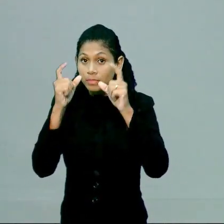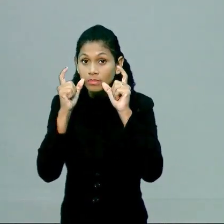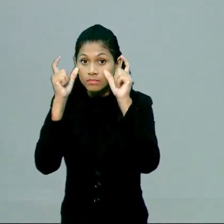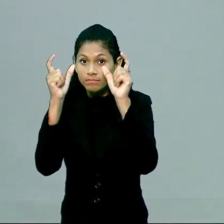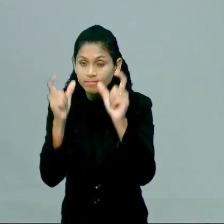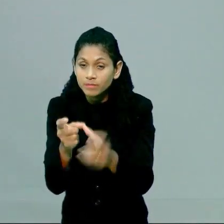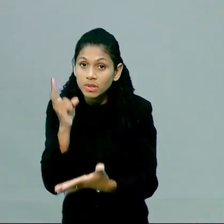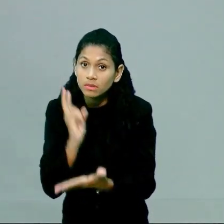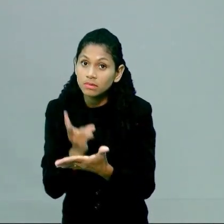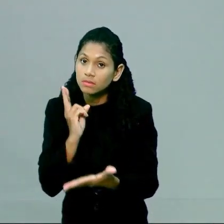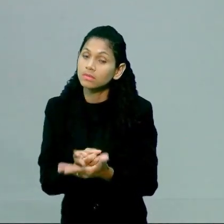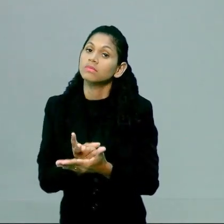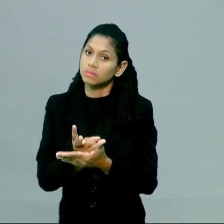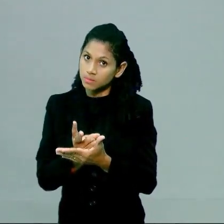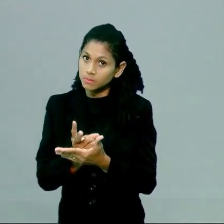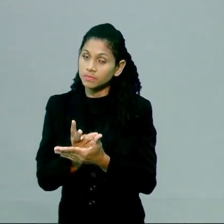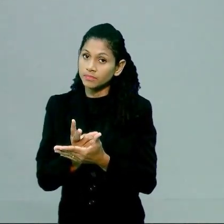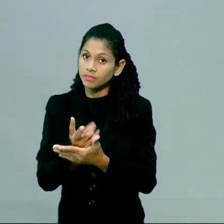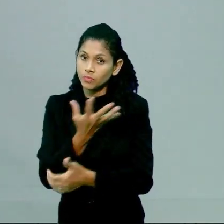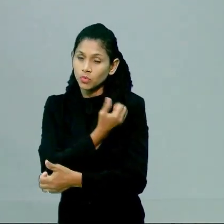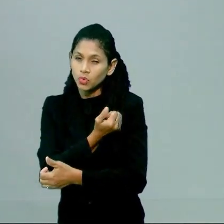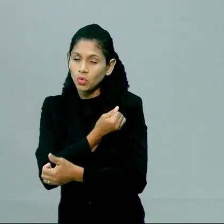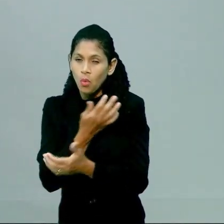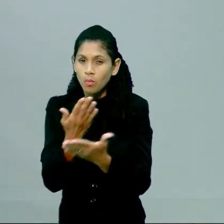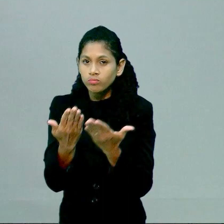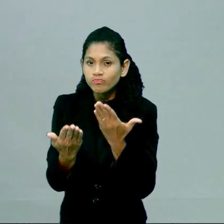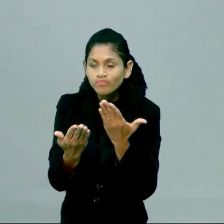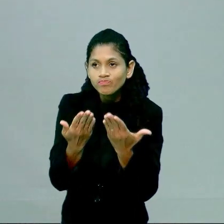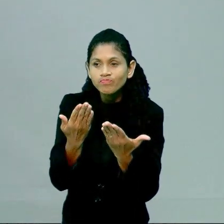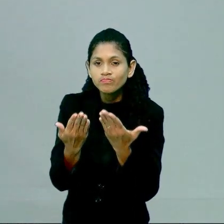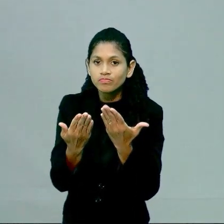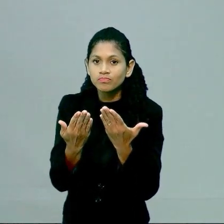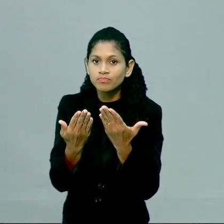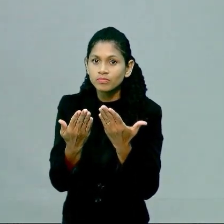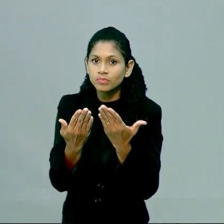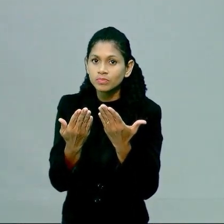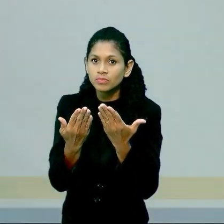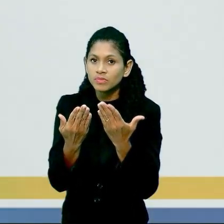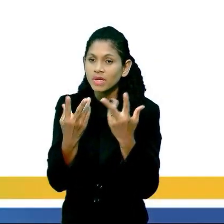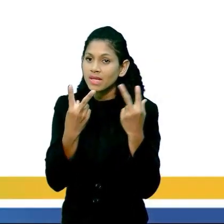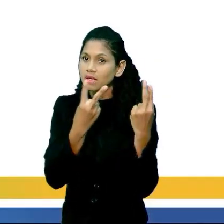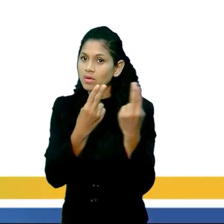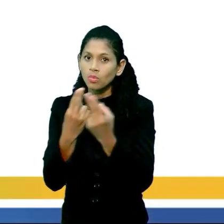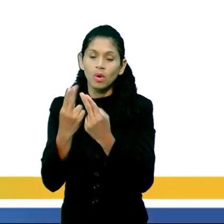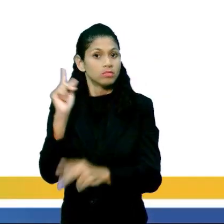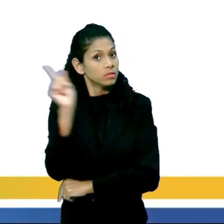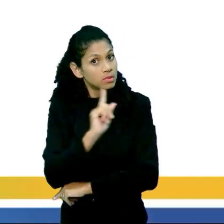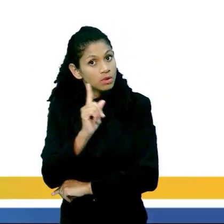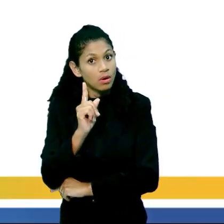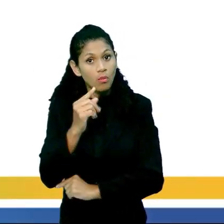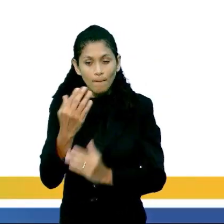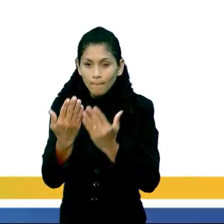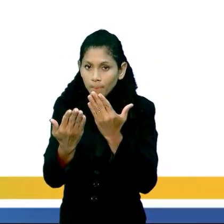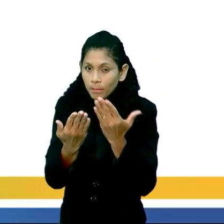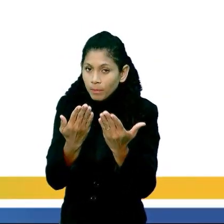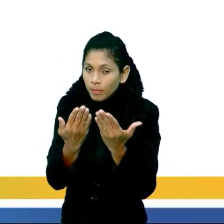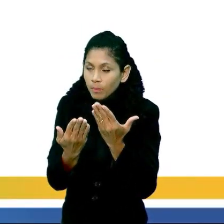sempre. Tem que estar um número aproximado e não igual, tudo bem? Então vamos lá.